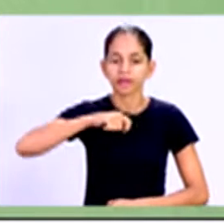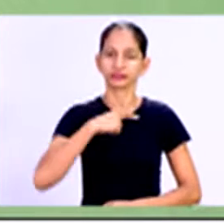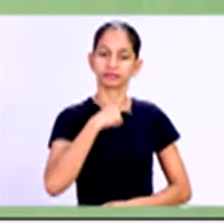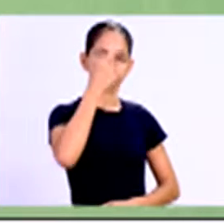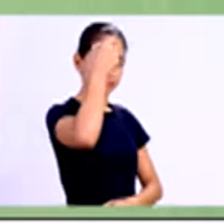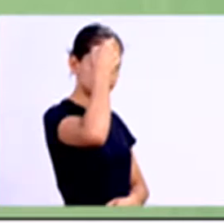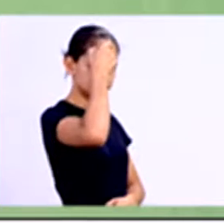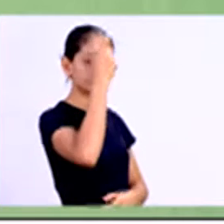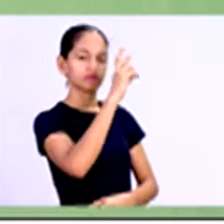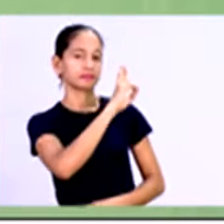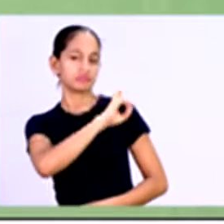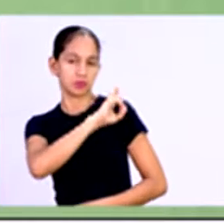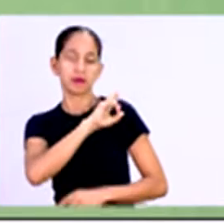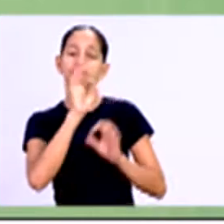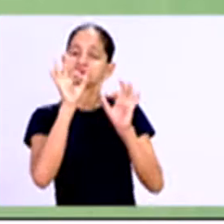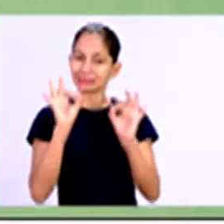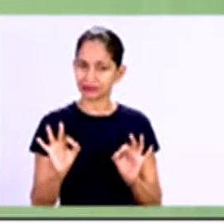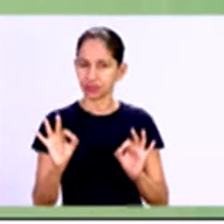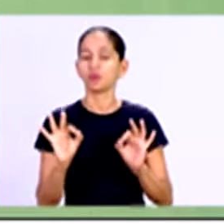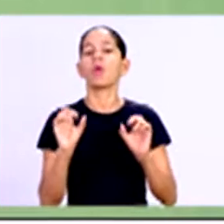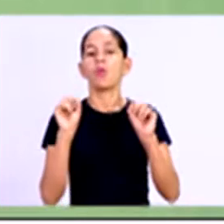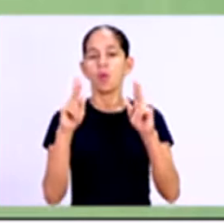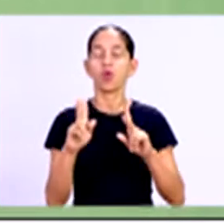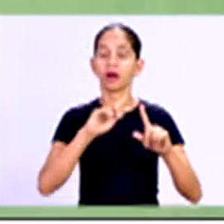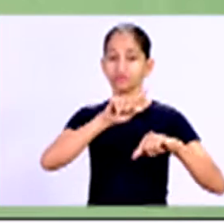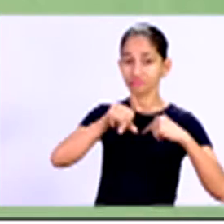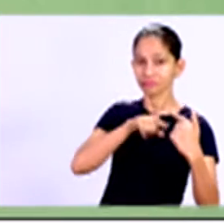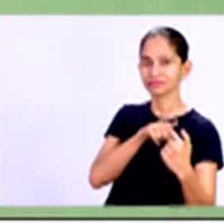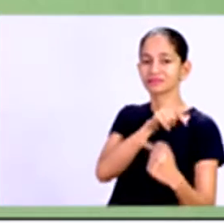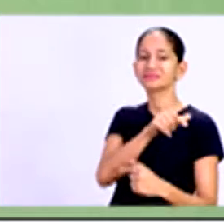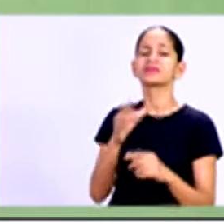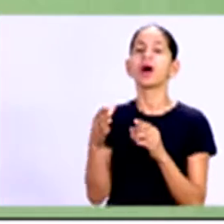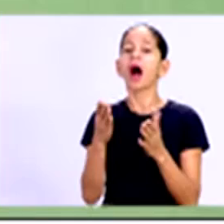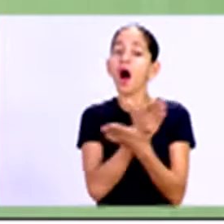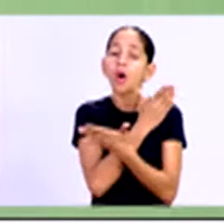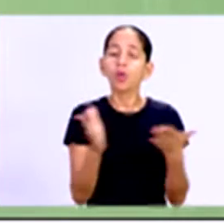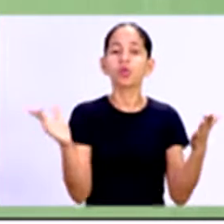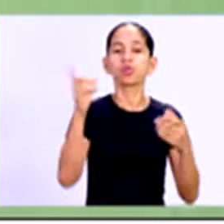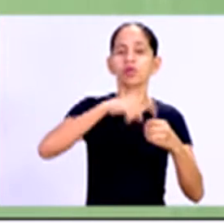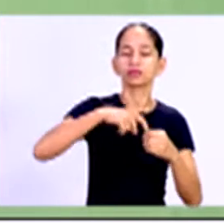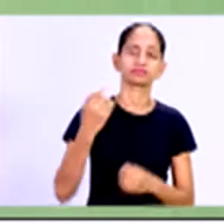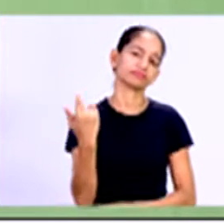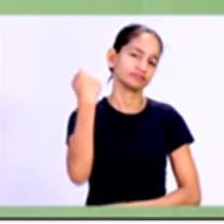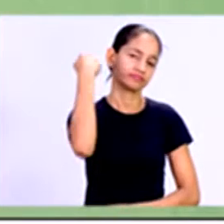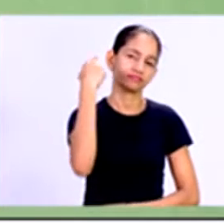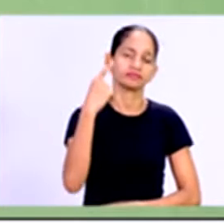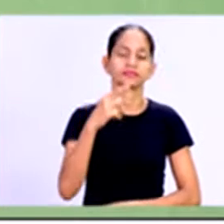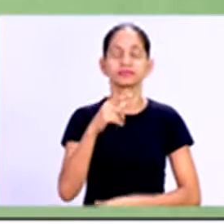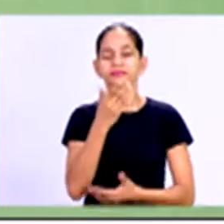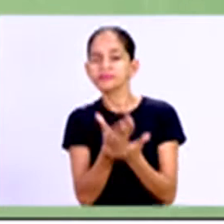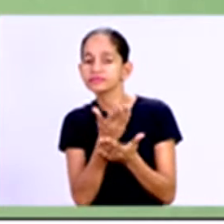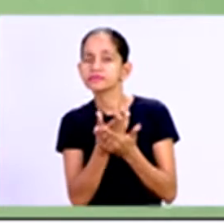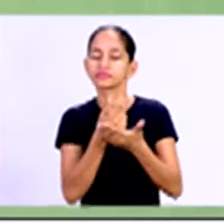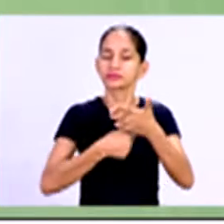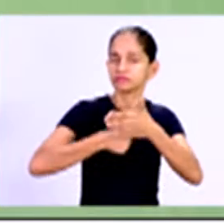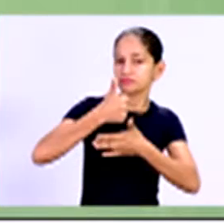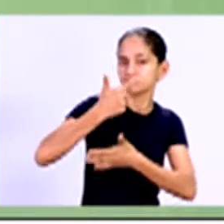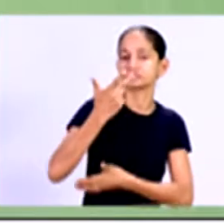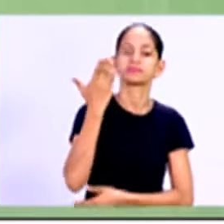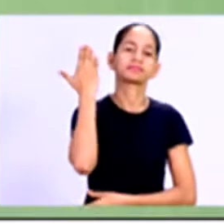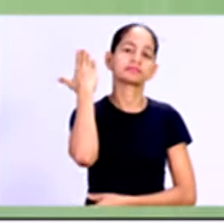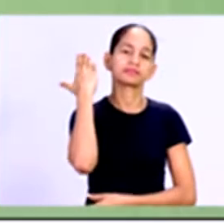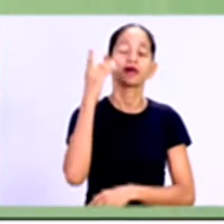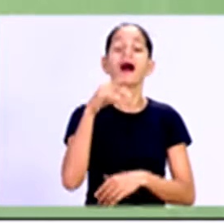moralmente responsável. Então a gente vai retomar algumas ações que foram ditas nas aulas anteriores para